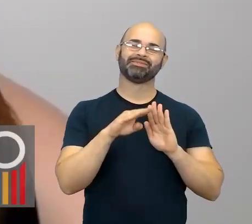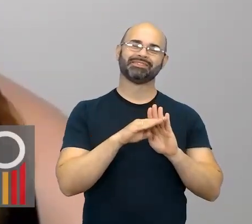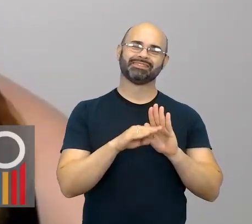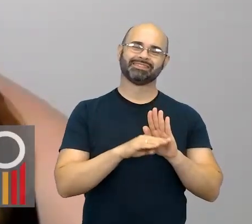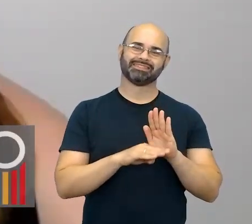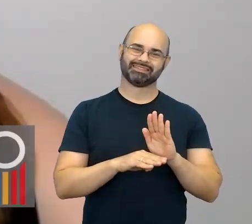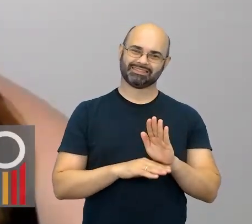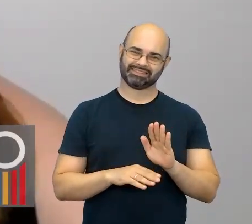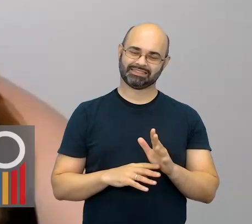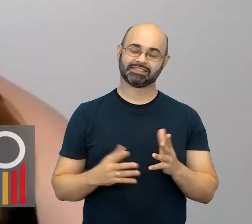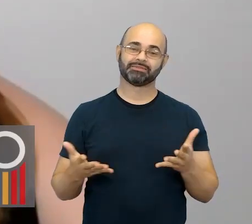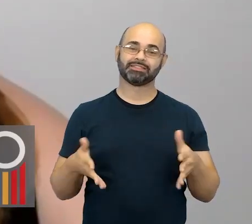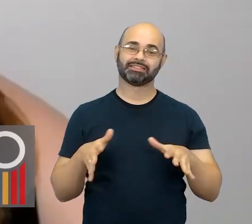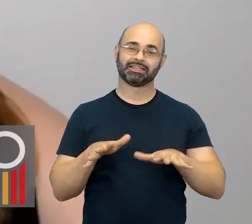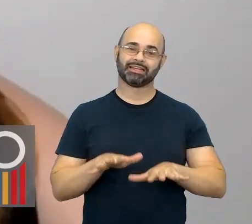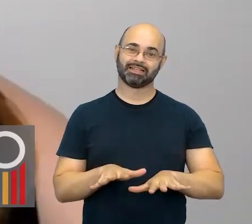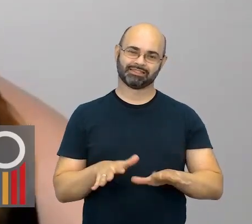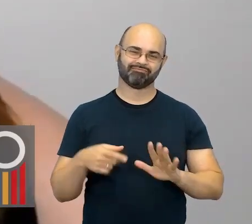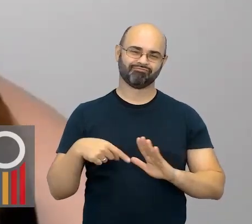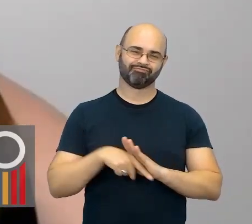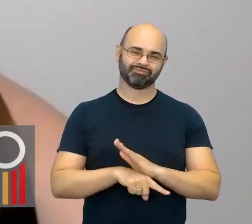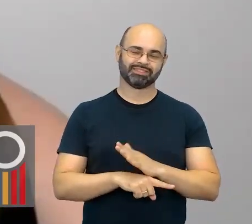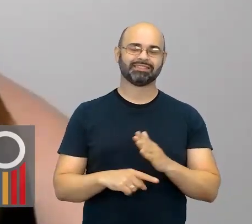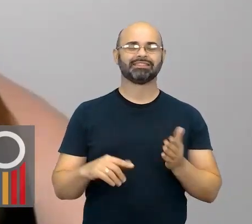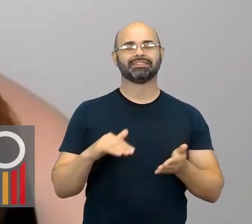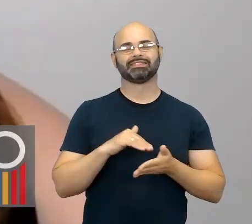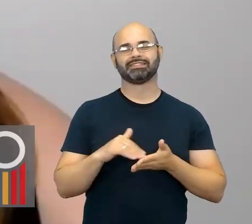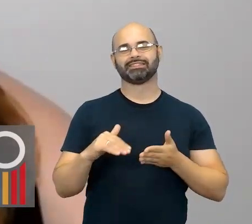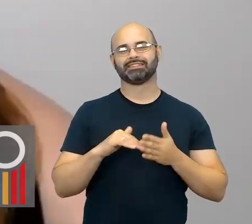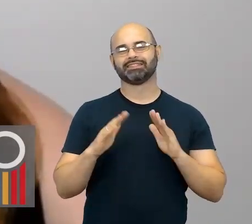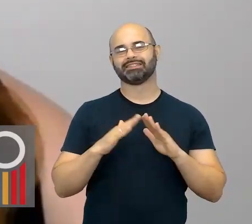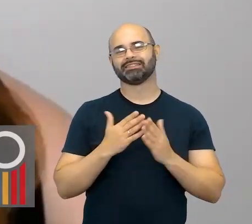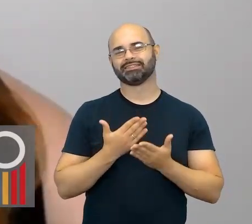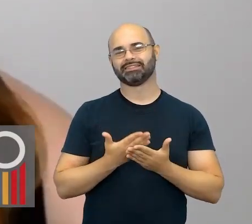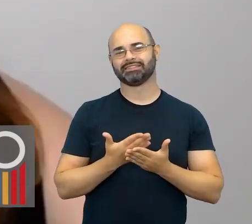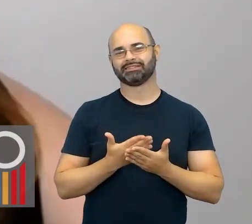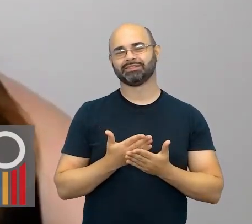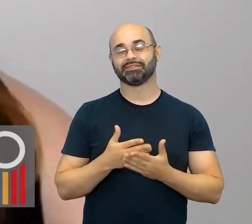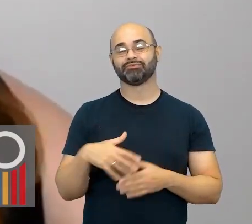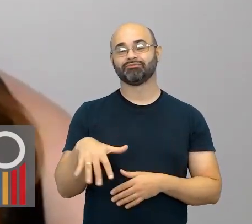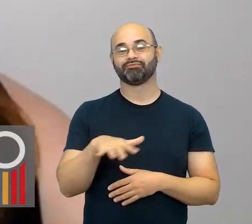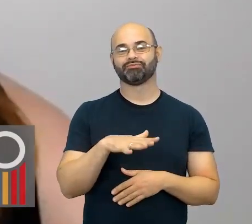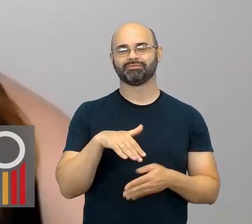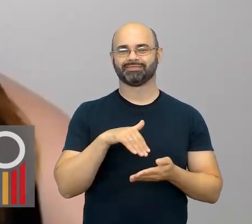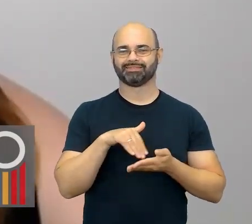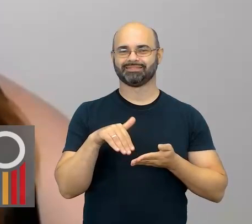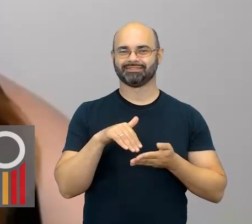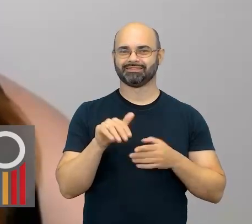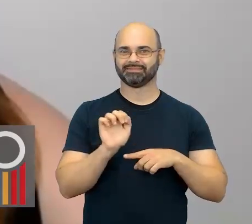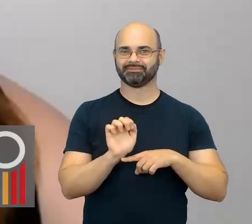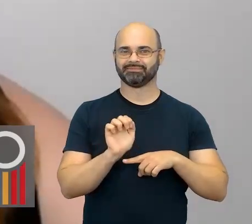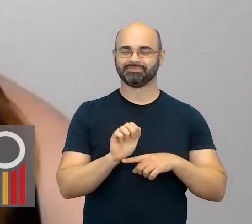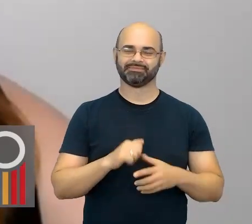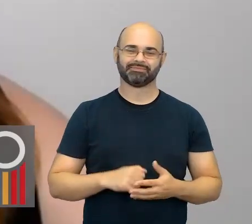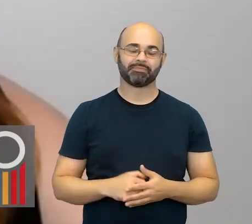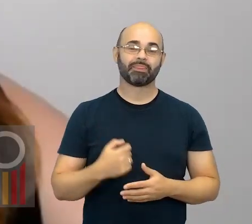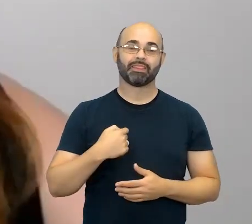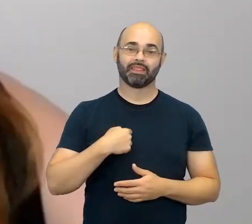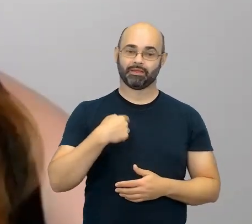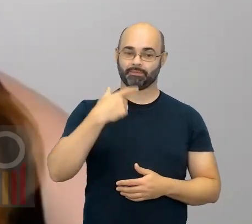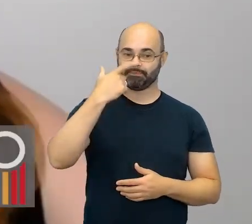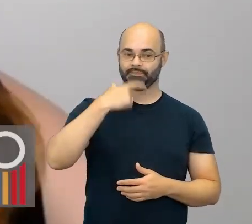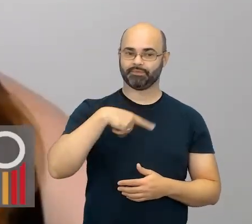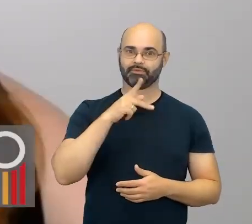e aprofundamento da Secretaria Estadual de Educação. E eu sou a professora